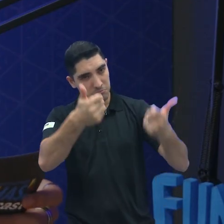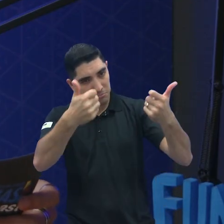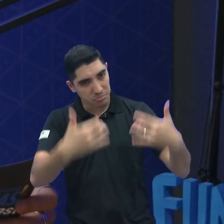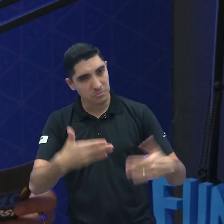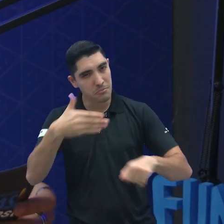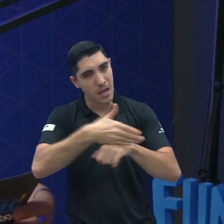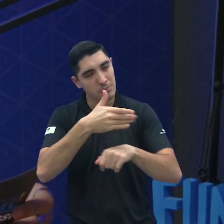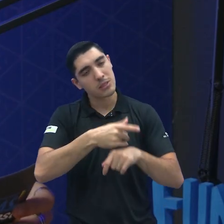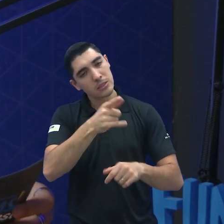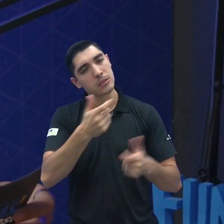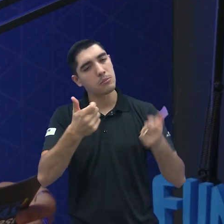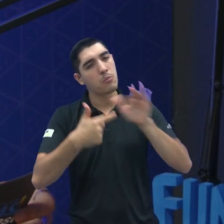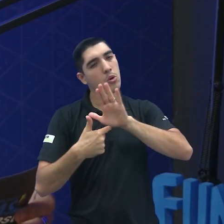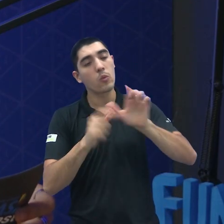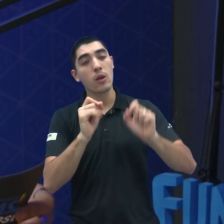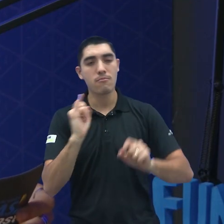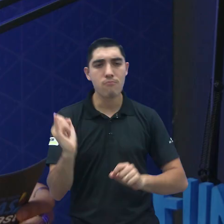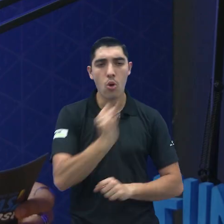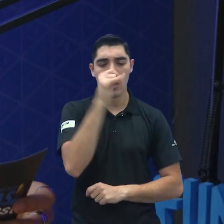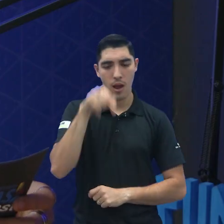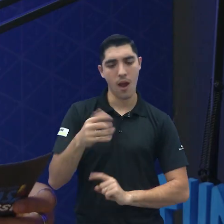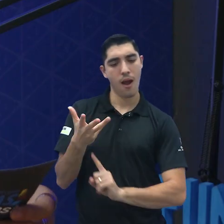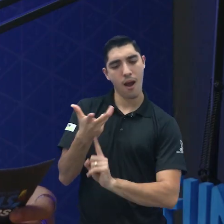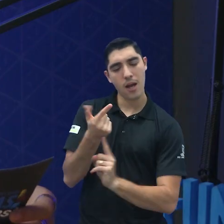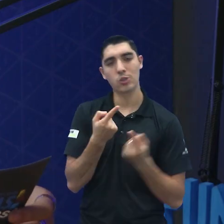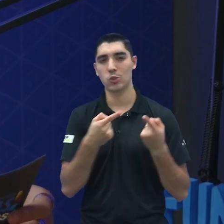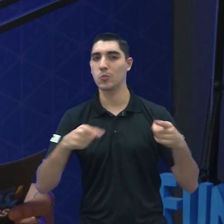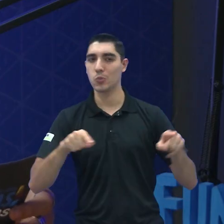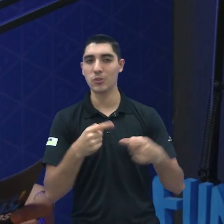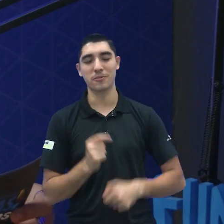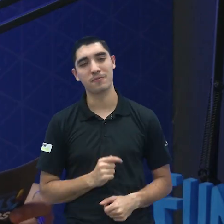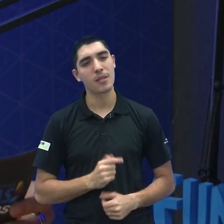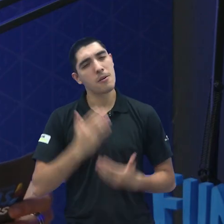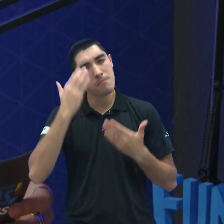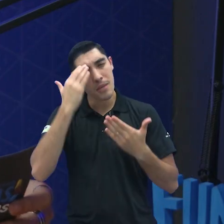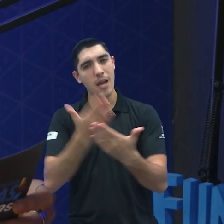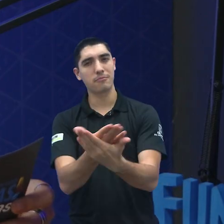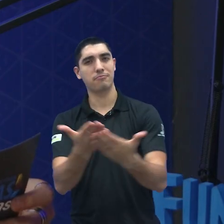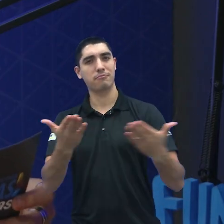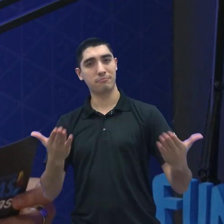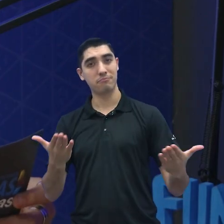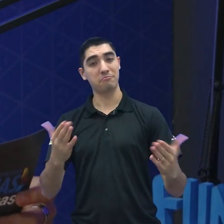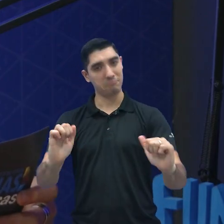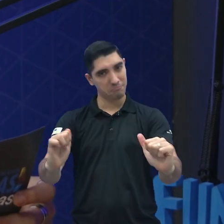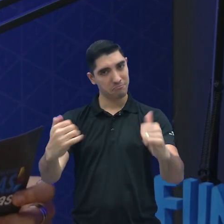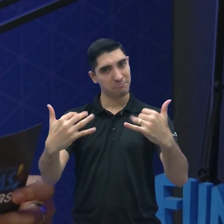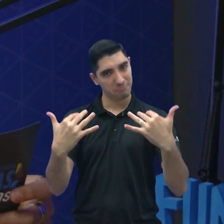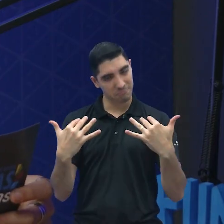dividir com a gente a importância da arte e da música dentro da Fundaz. E obrigado também a você,